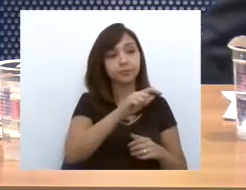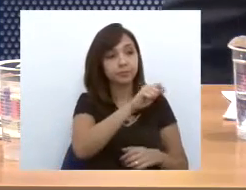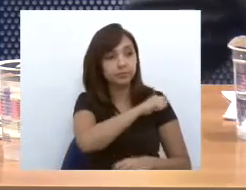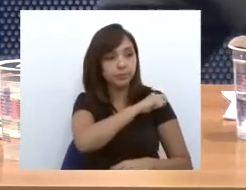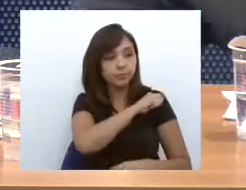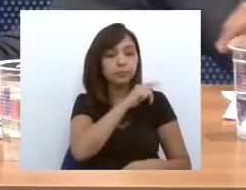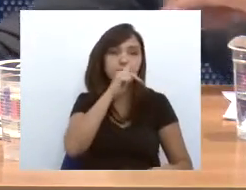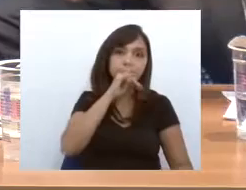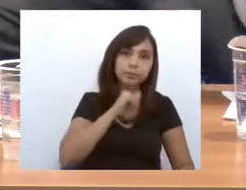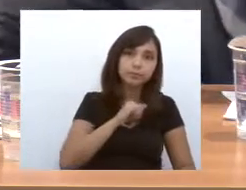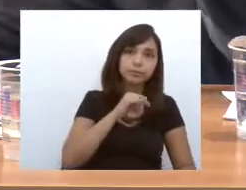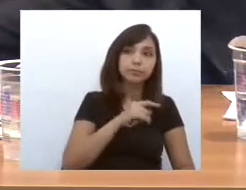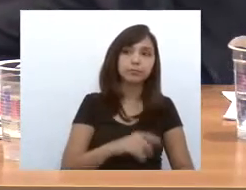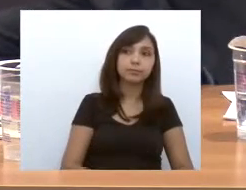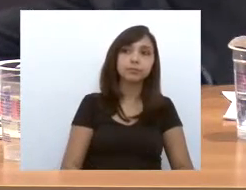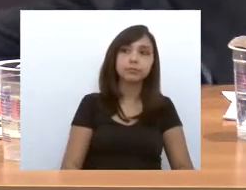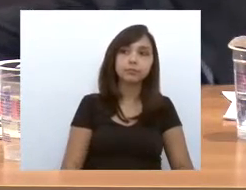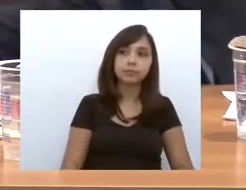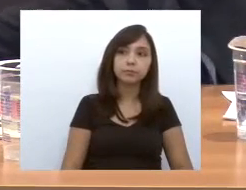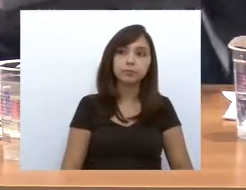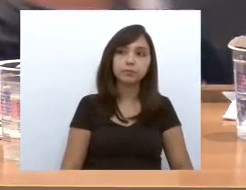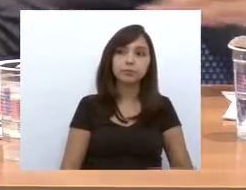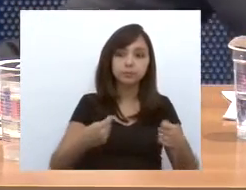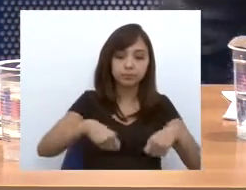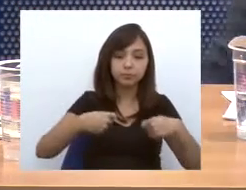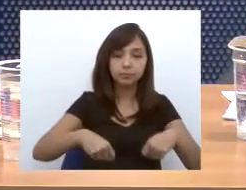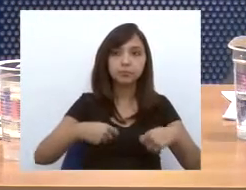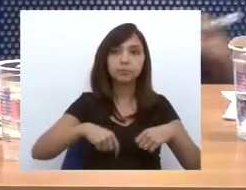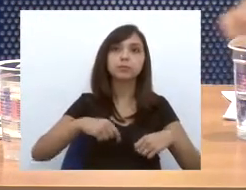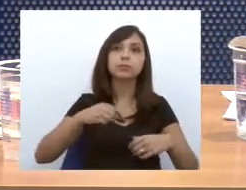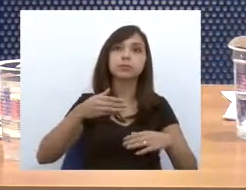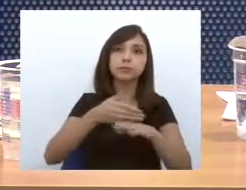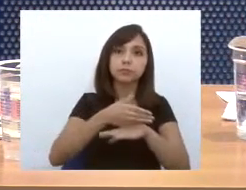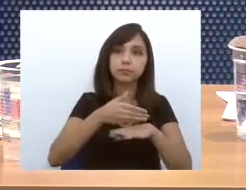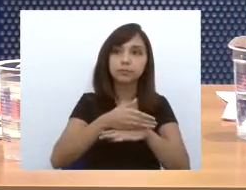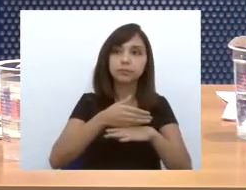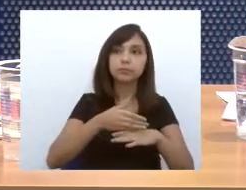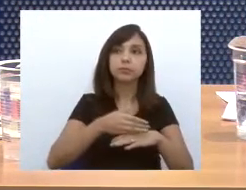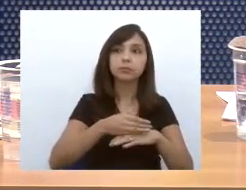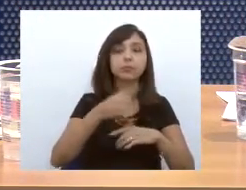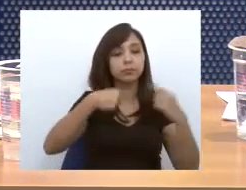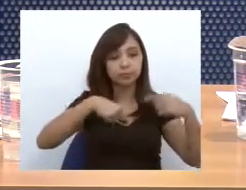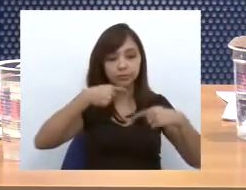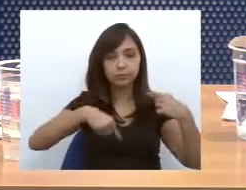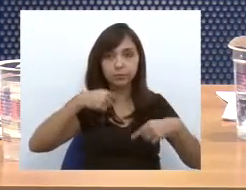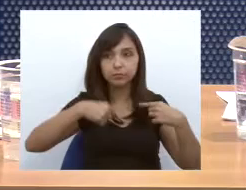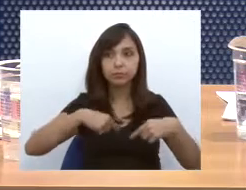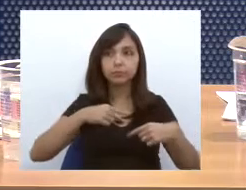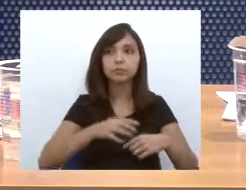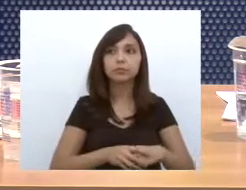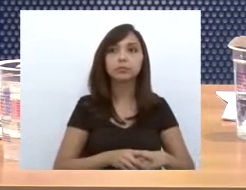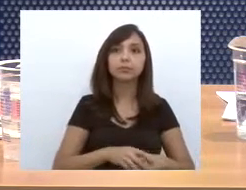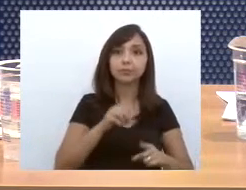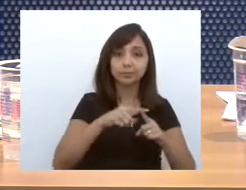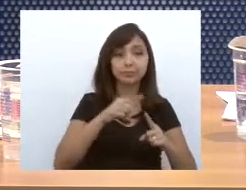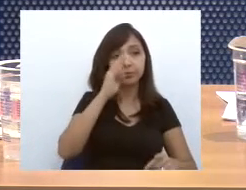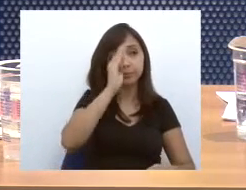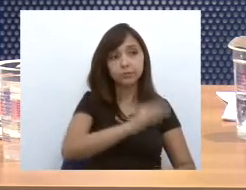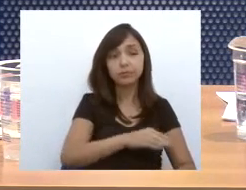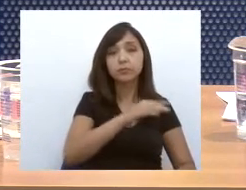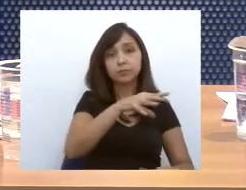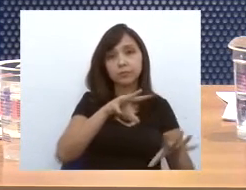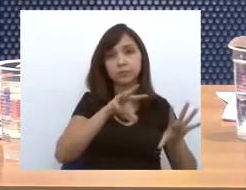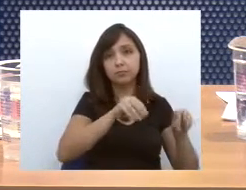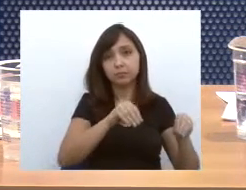alunos, pais e corpo docente precisam participar dessa discussão, pois serão diretamente